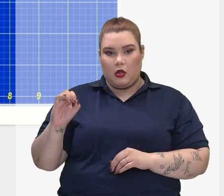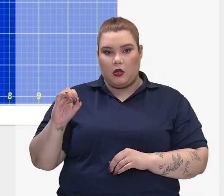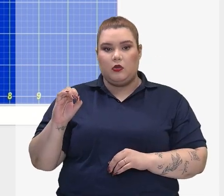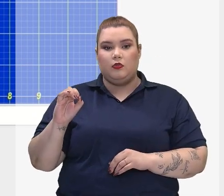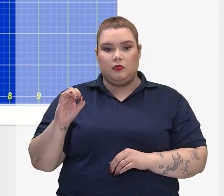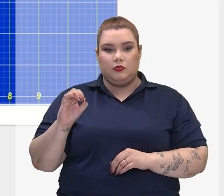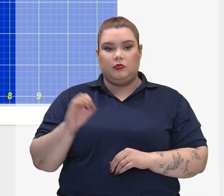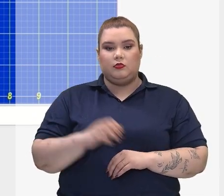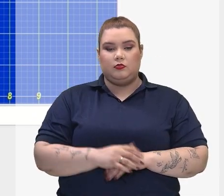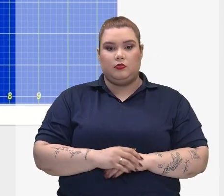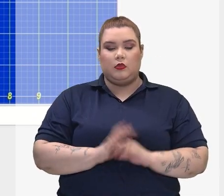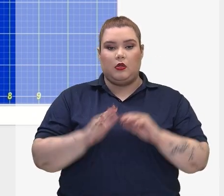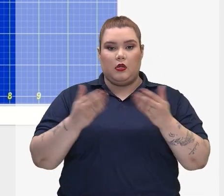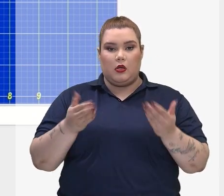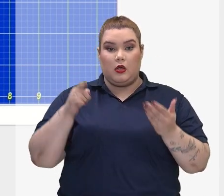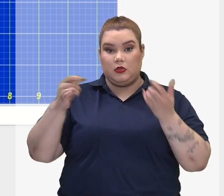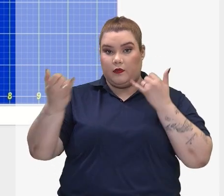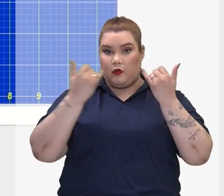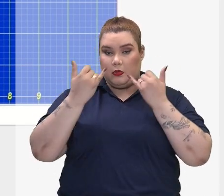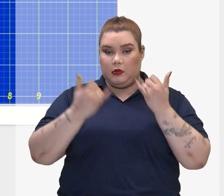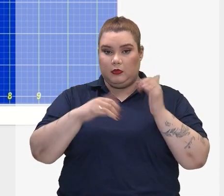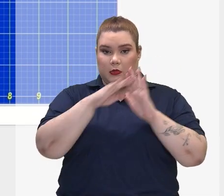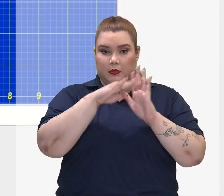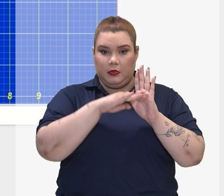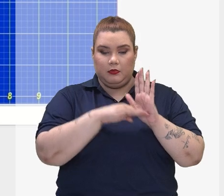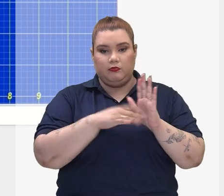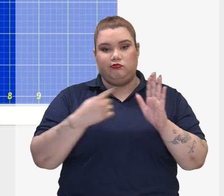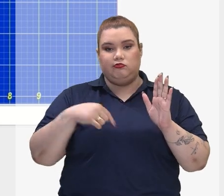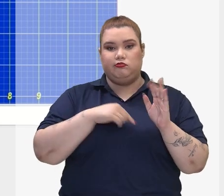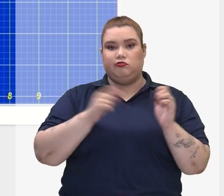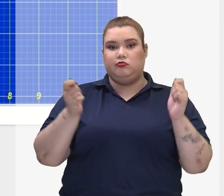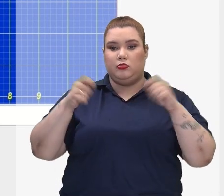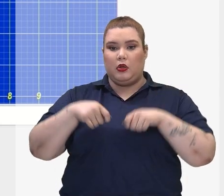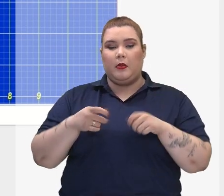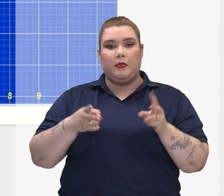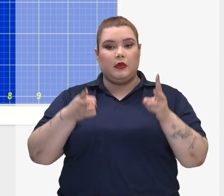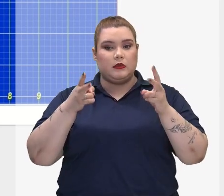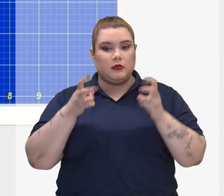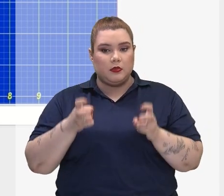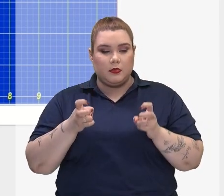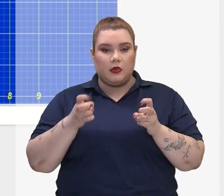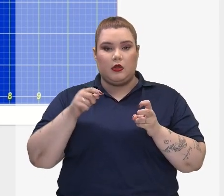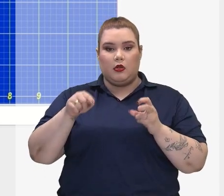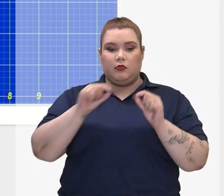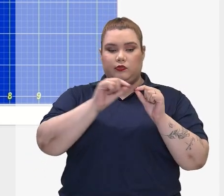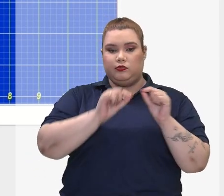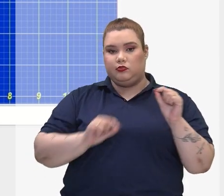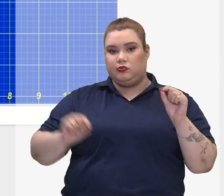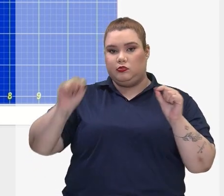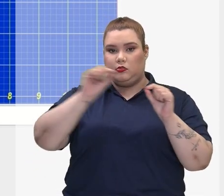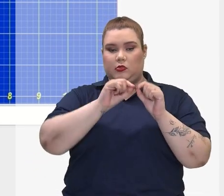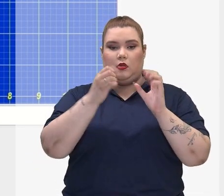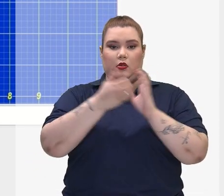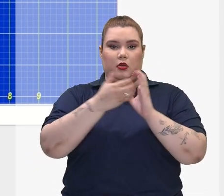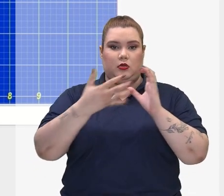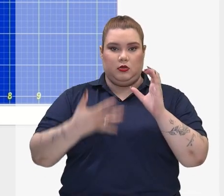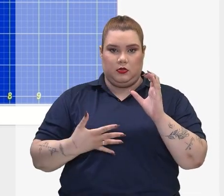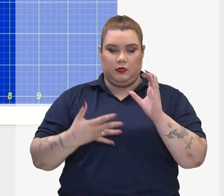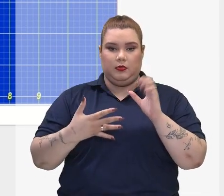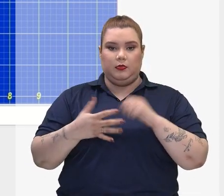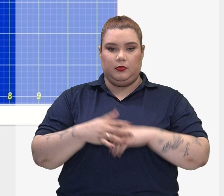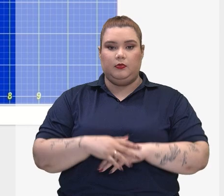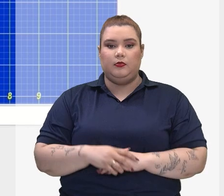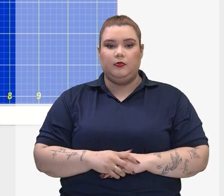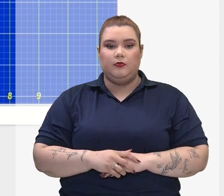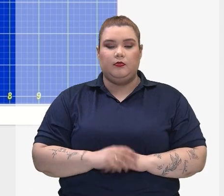e a partir desses dados nós conseguimos visualizar a circunferência com as características dadas. Agora